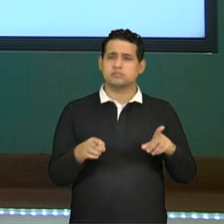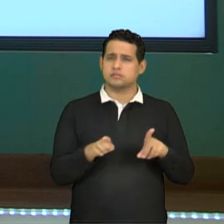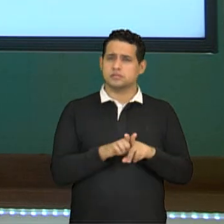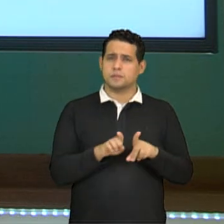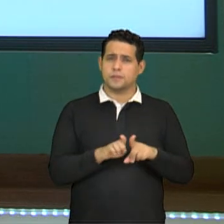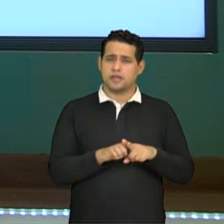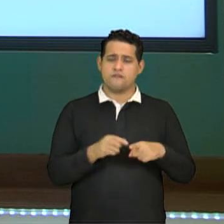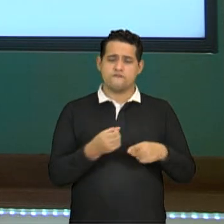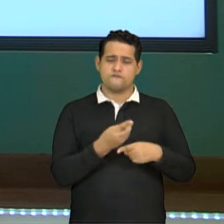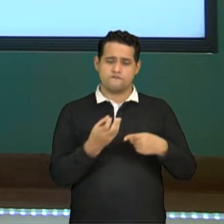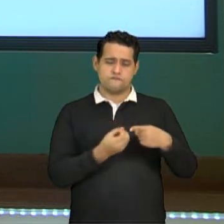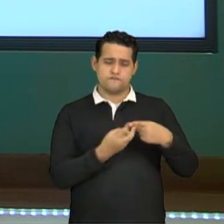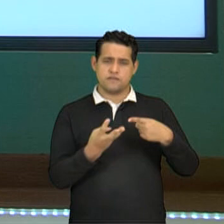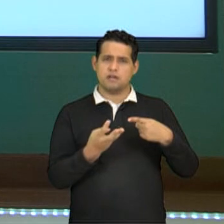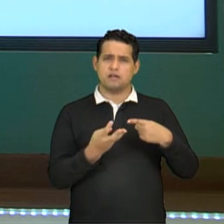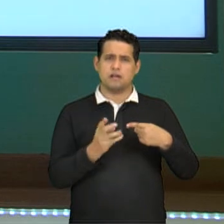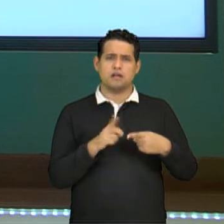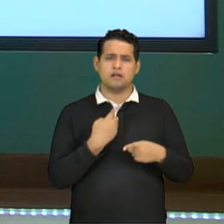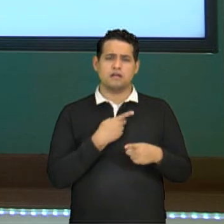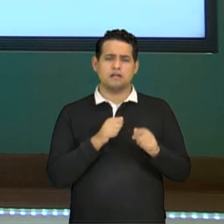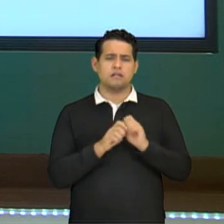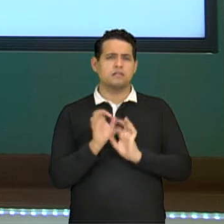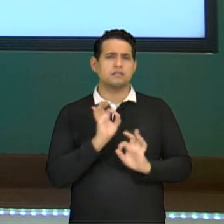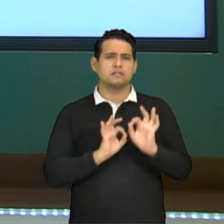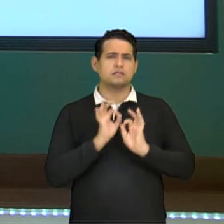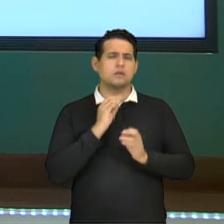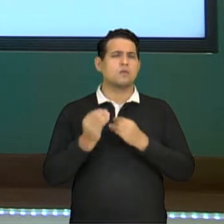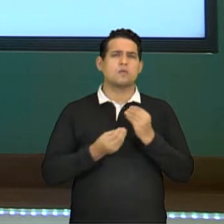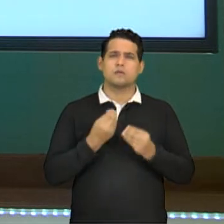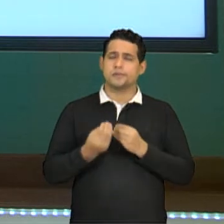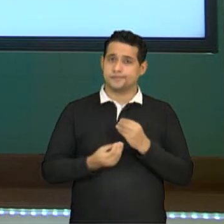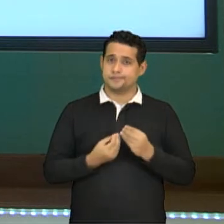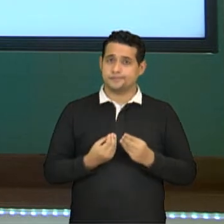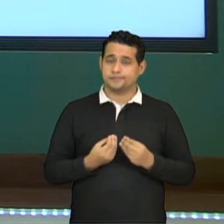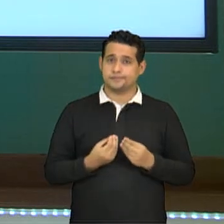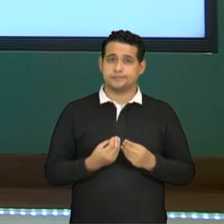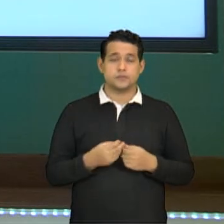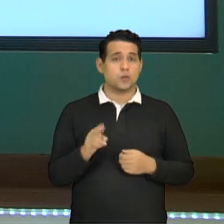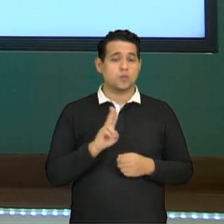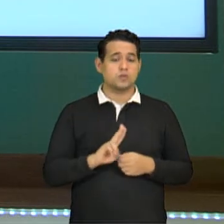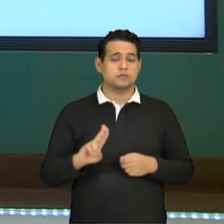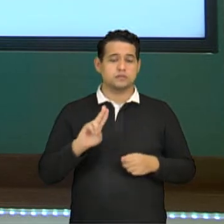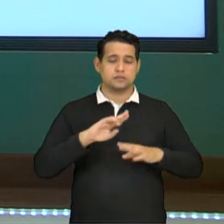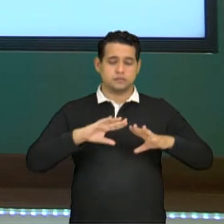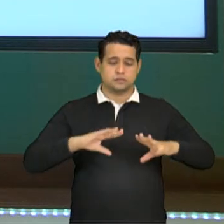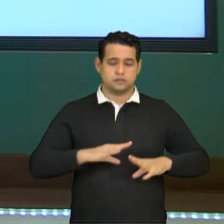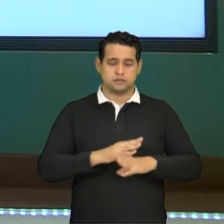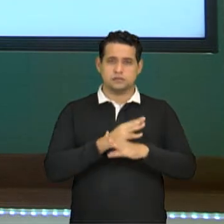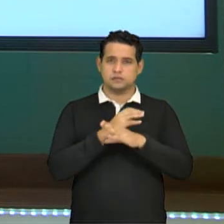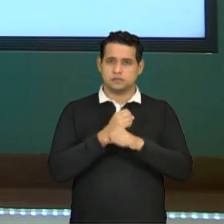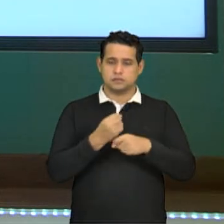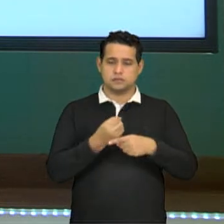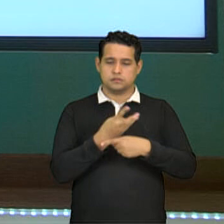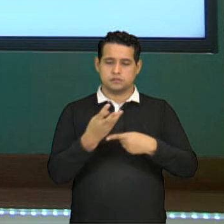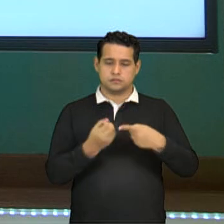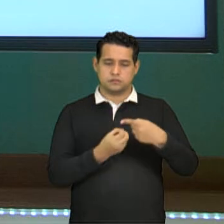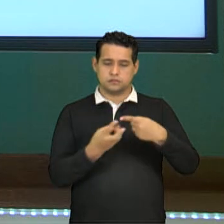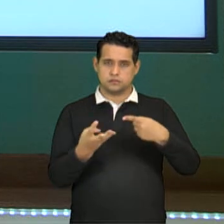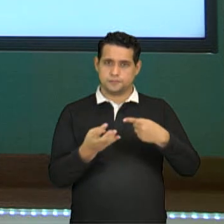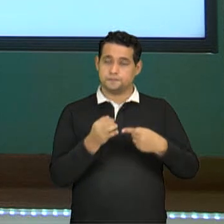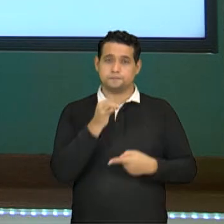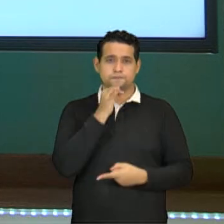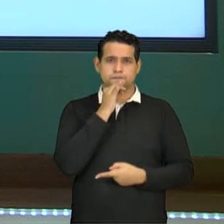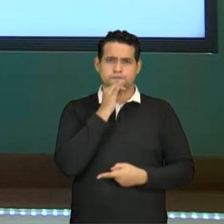forma fracionária, nós resolvemos isso por meio da multiplicação de frações. Ó,